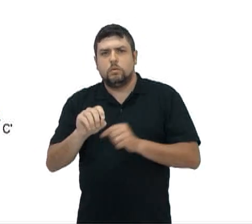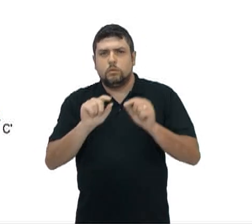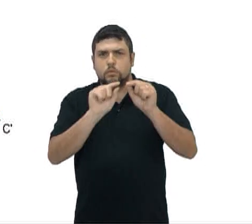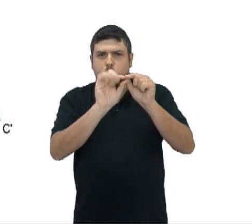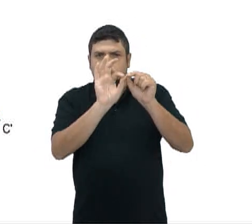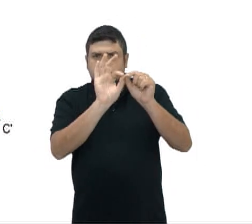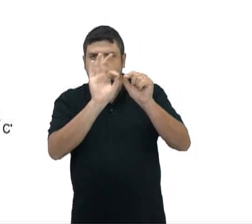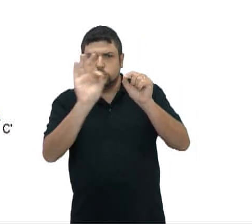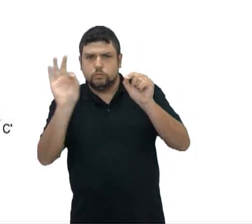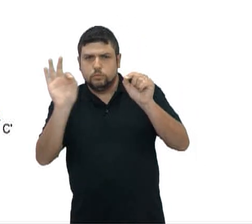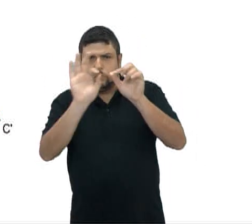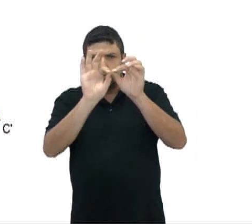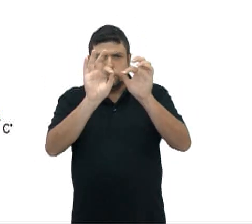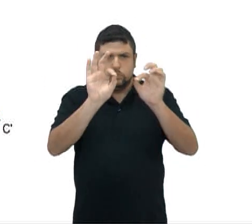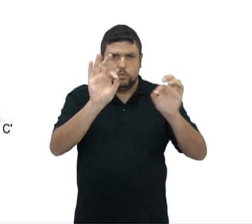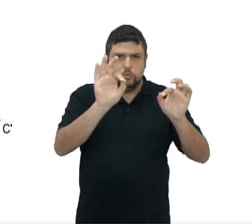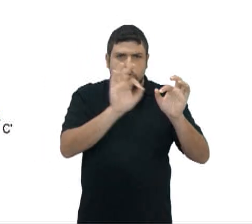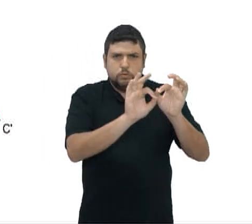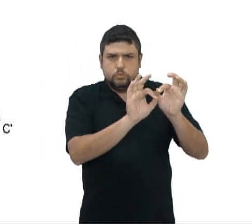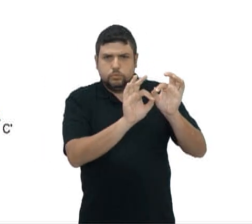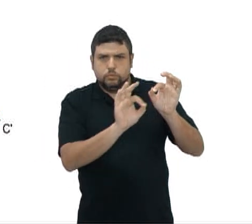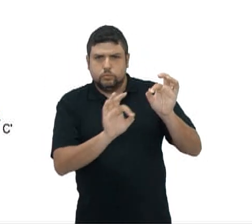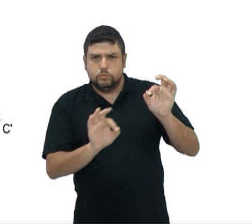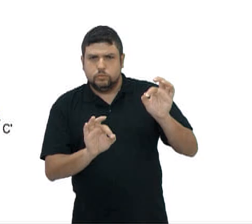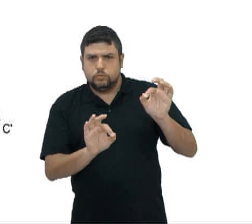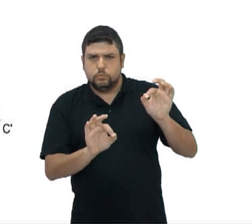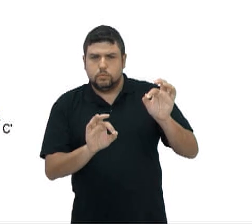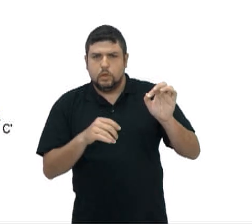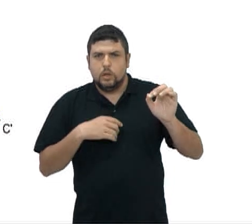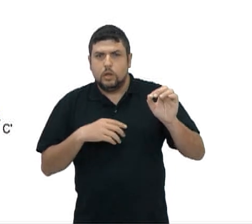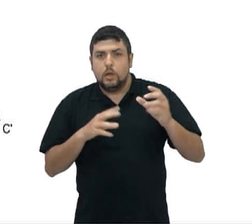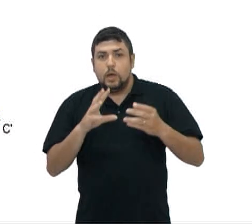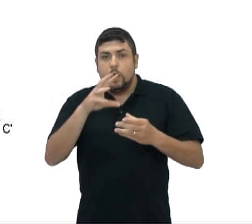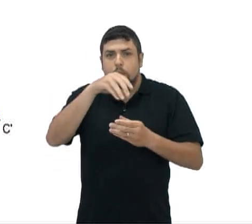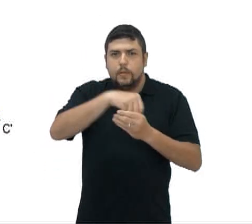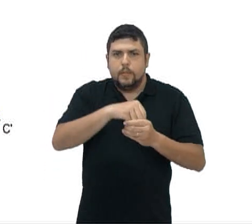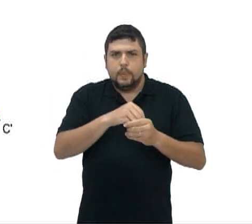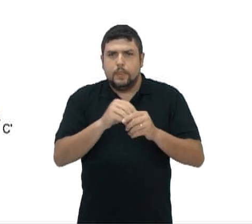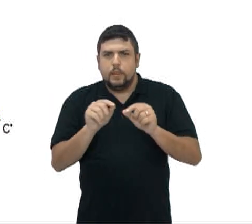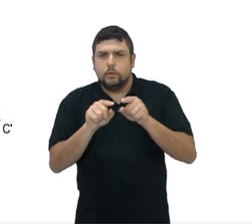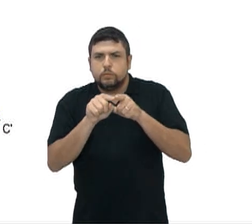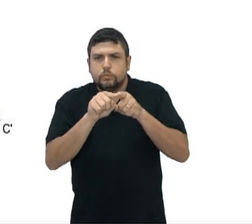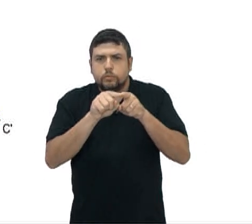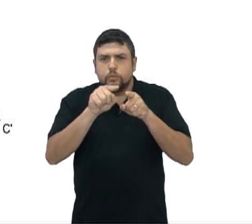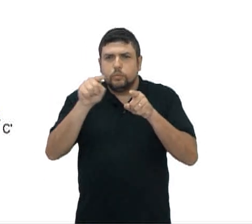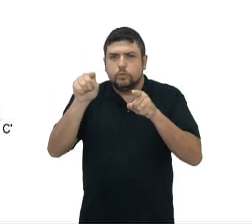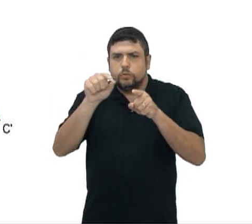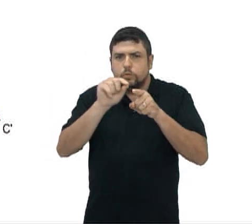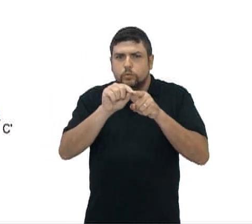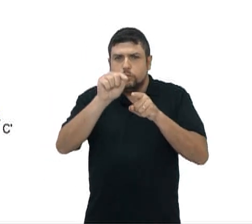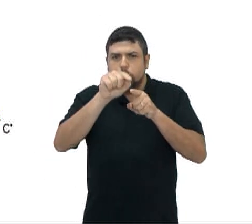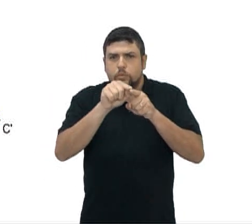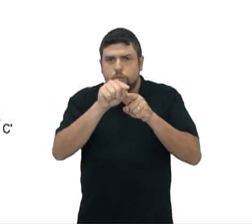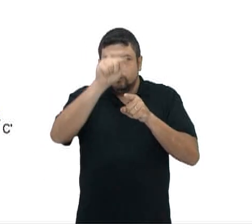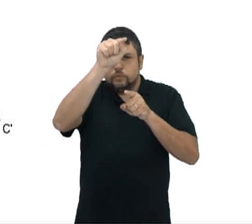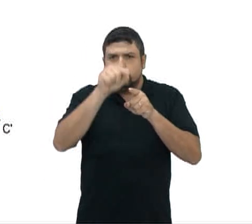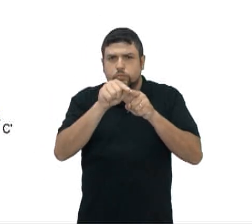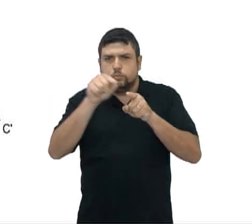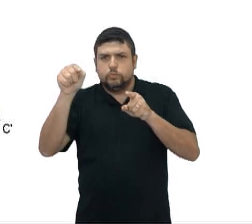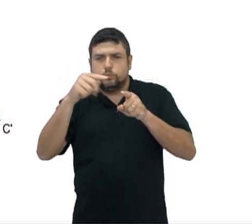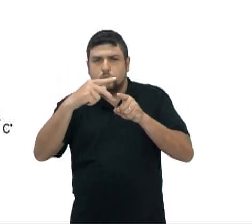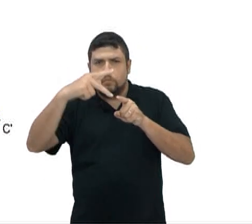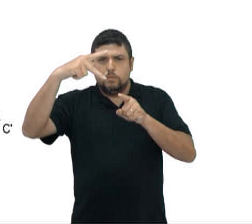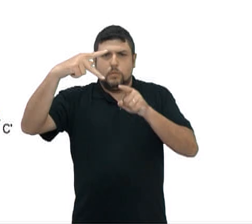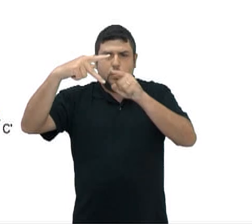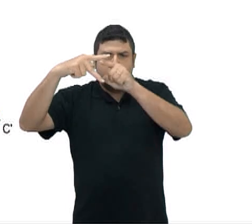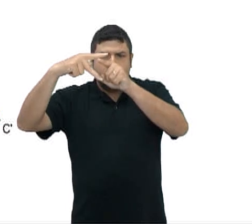semelhantes, pois têm os mesmos ângulos internos correspondentes, congruentes e